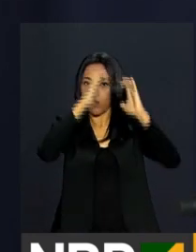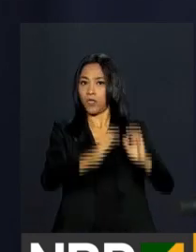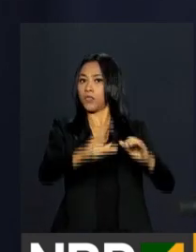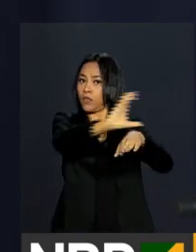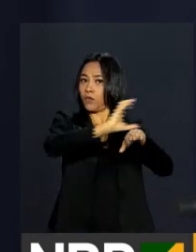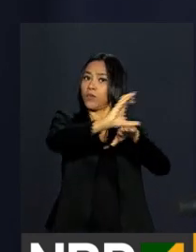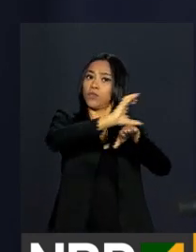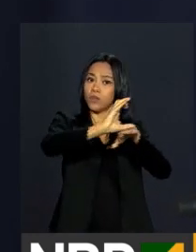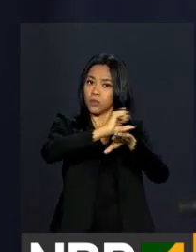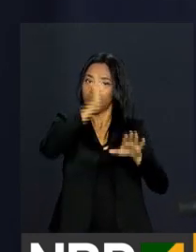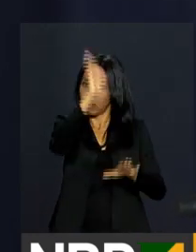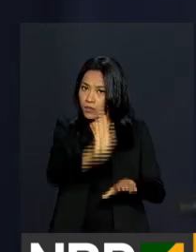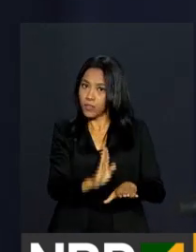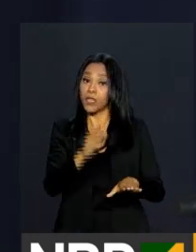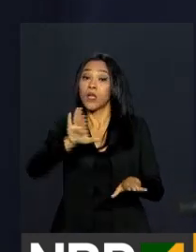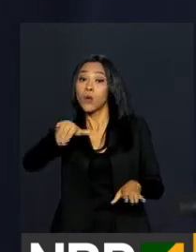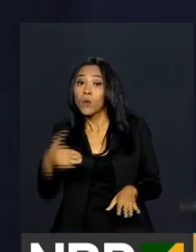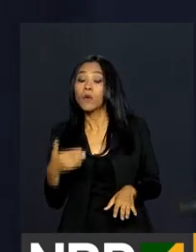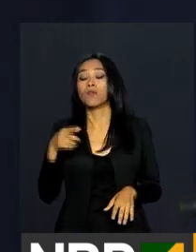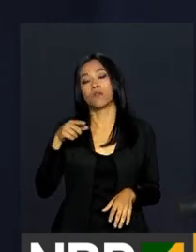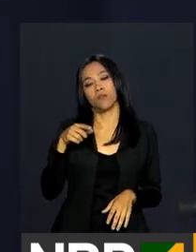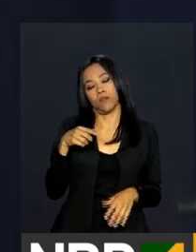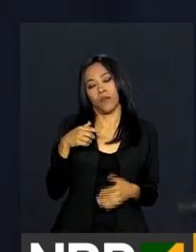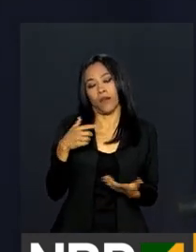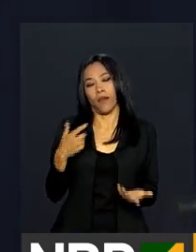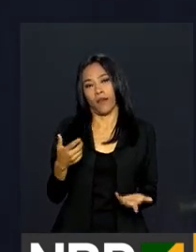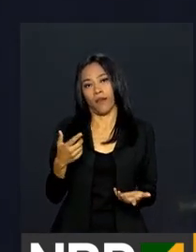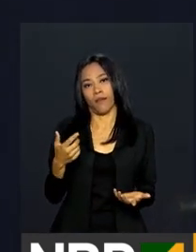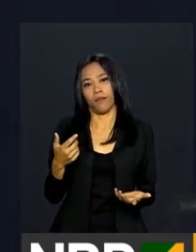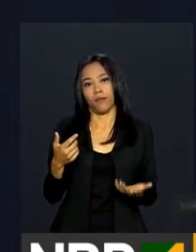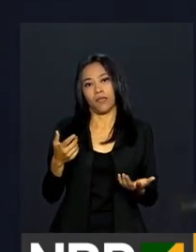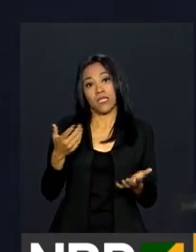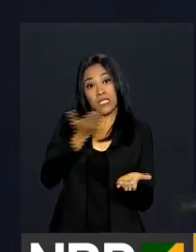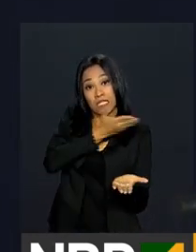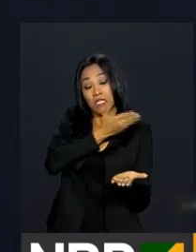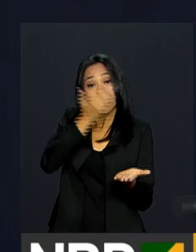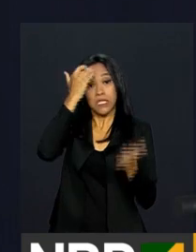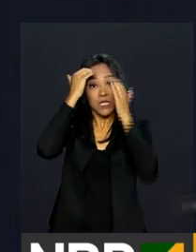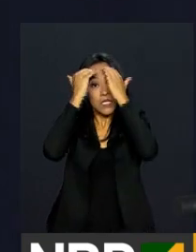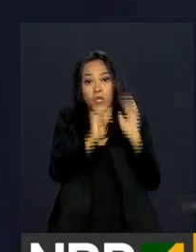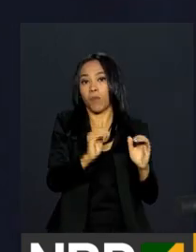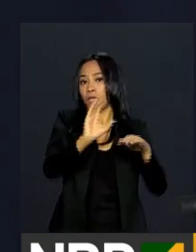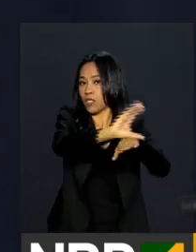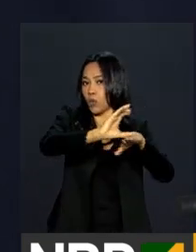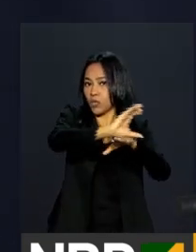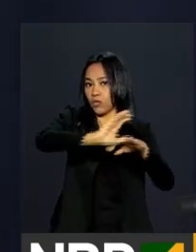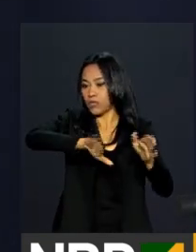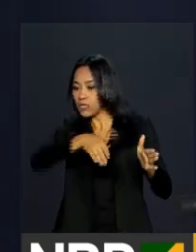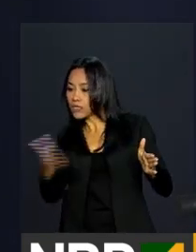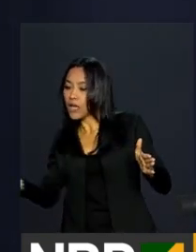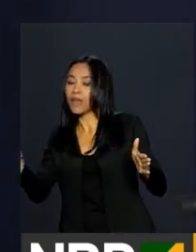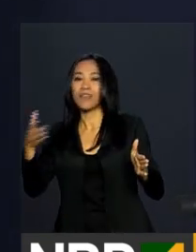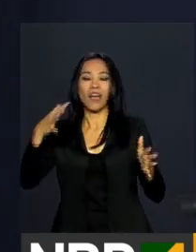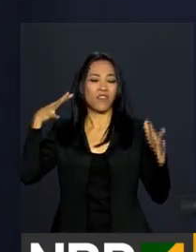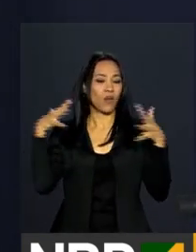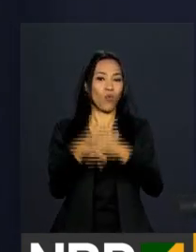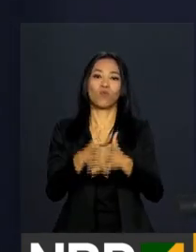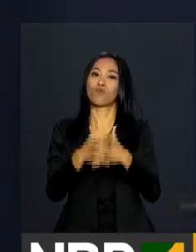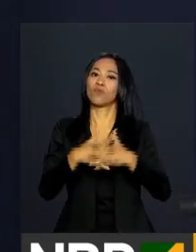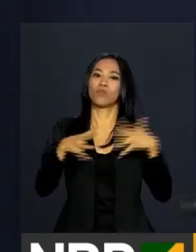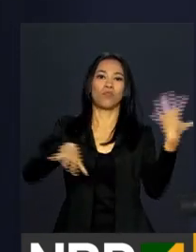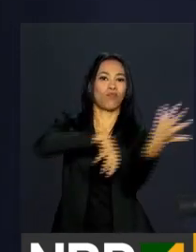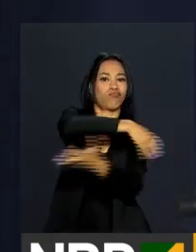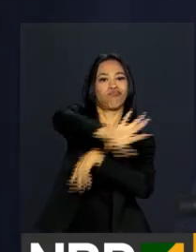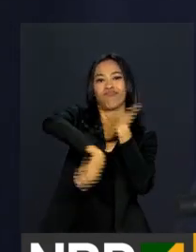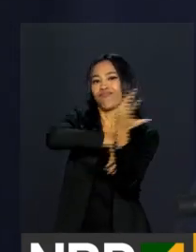da Constituição brasileira. Quando você sai do texto da Constituição brasileira, você desorganiza a sociedade. E